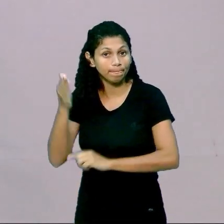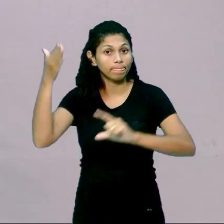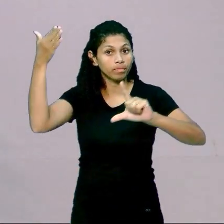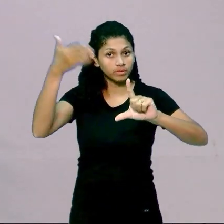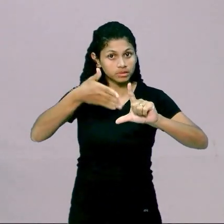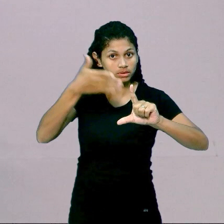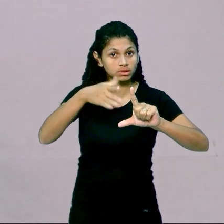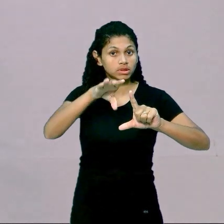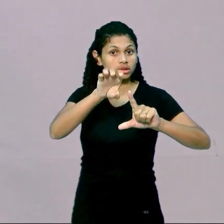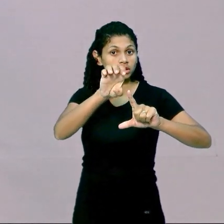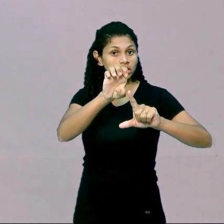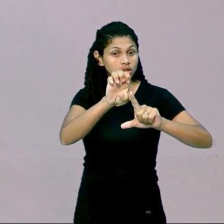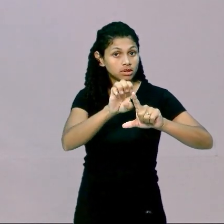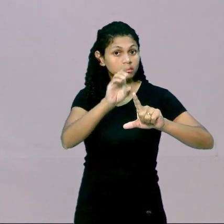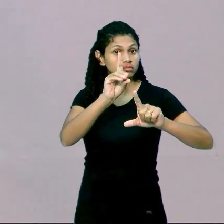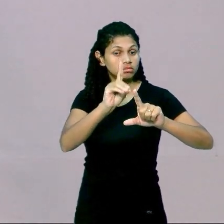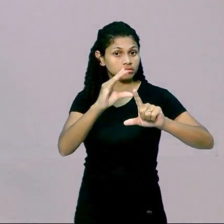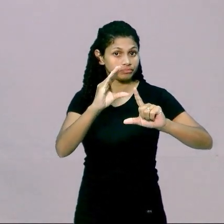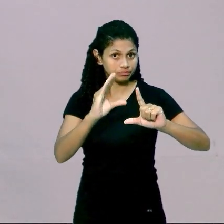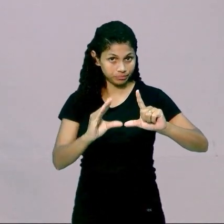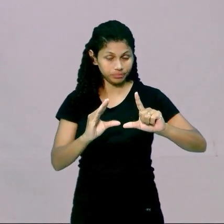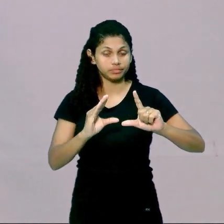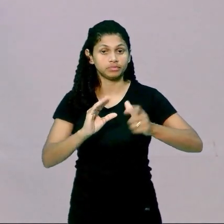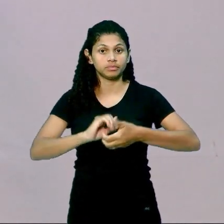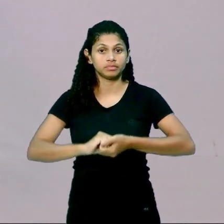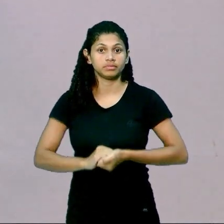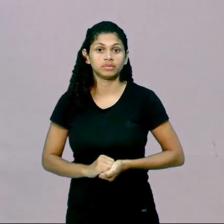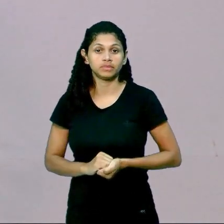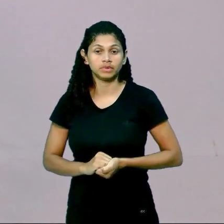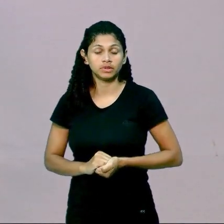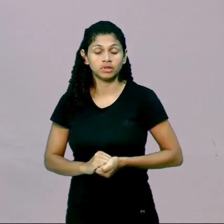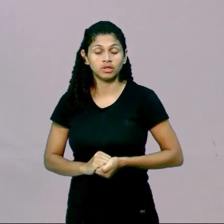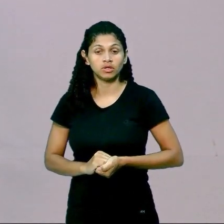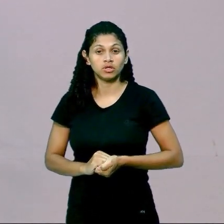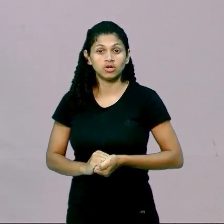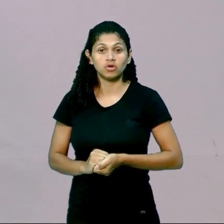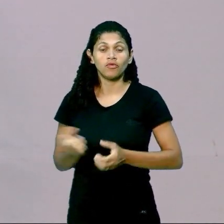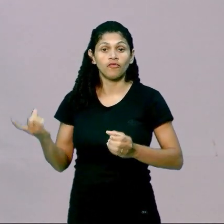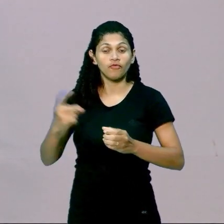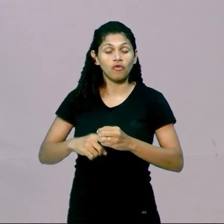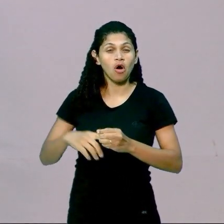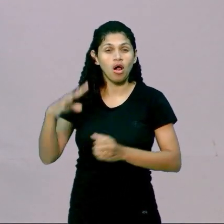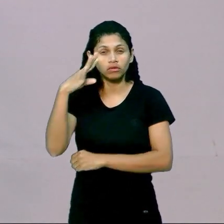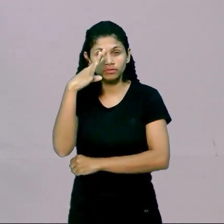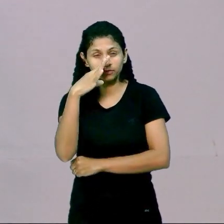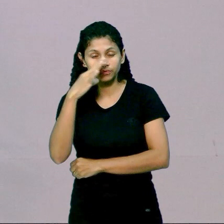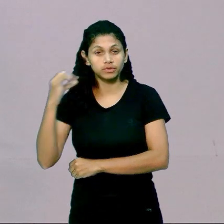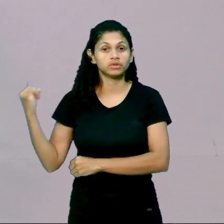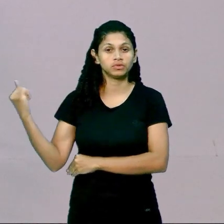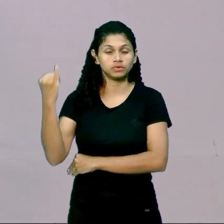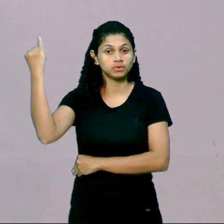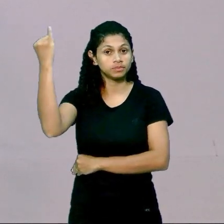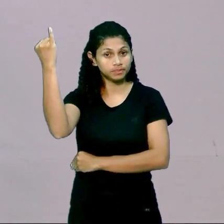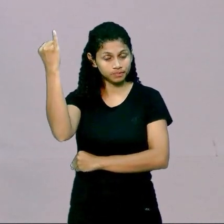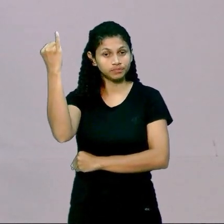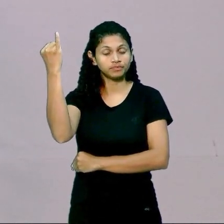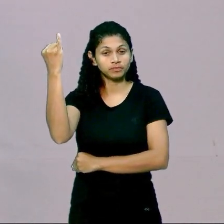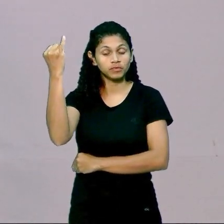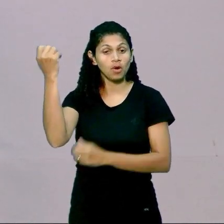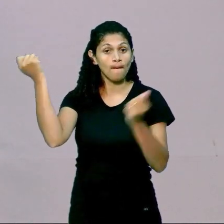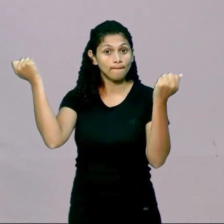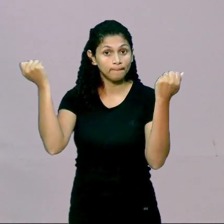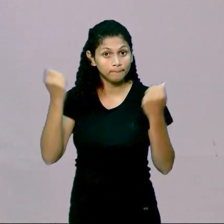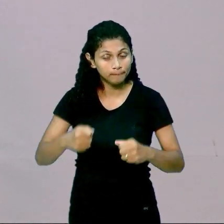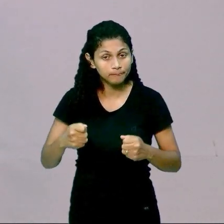acesse a plataforma Eduque. Reveja os vídeos importantes para que você possa